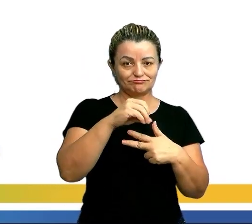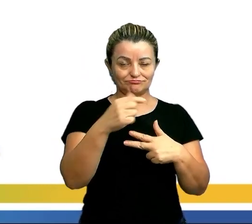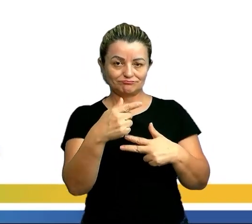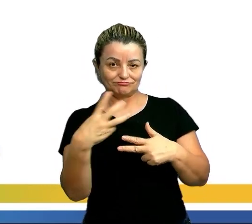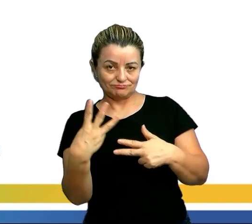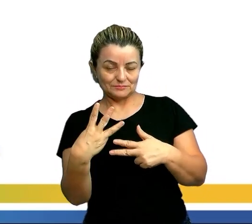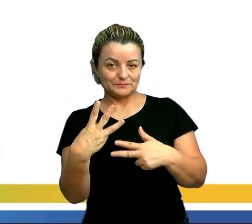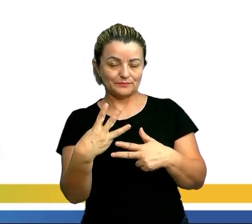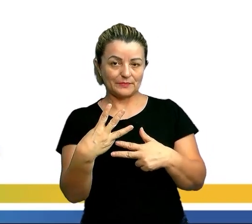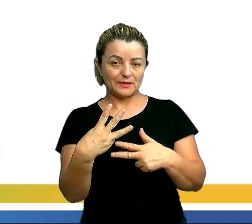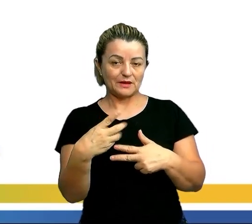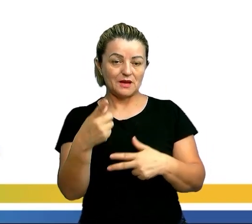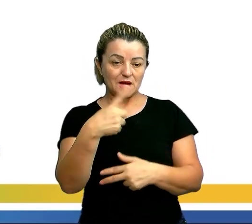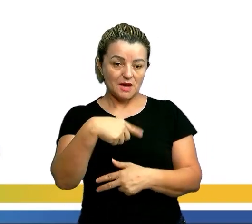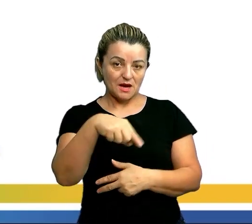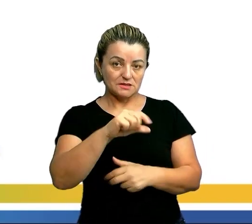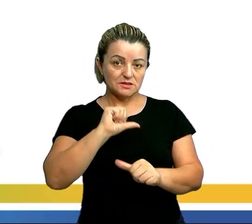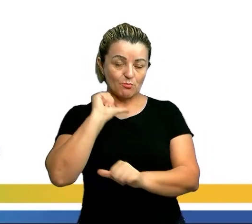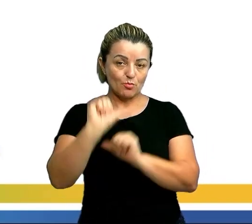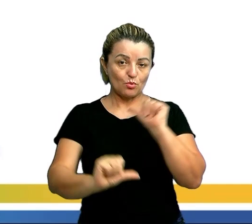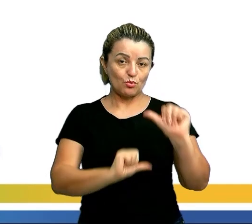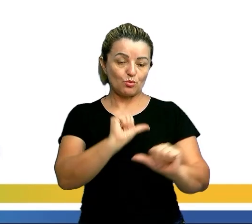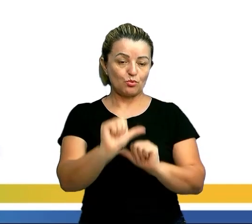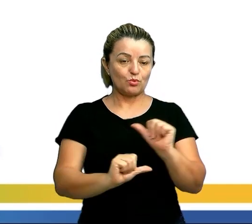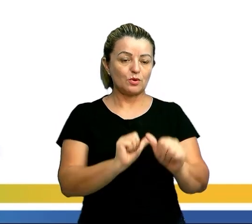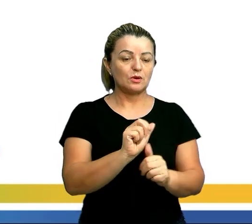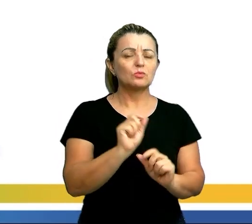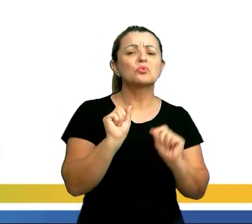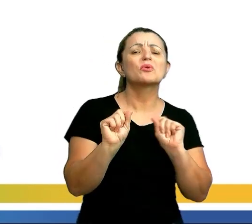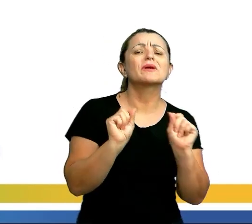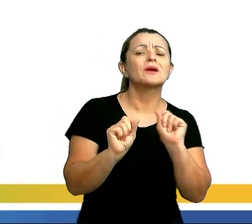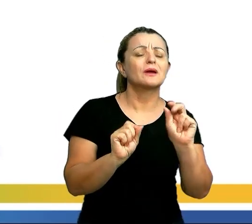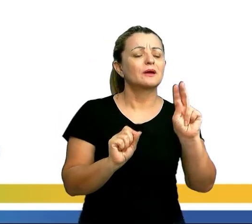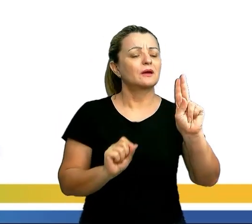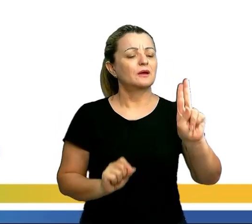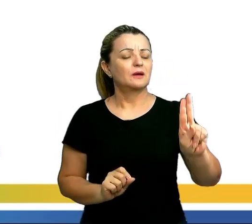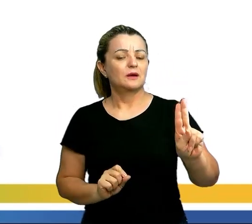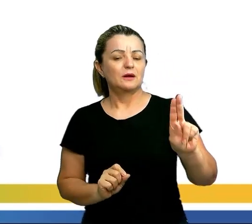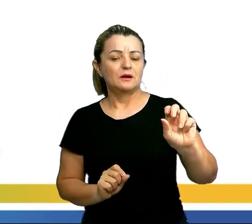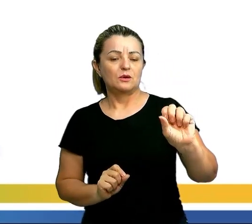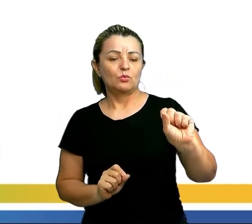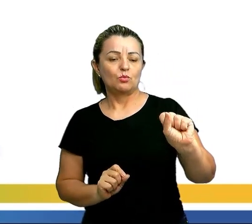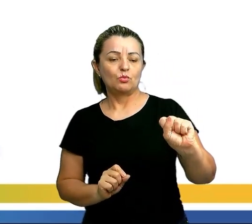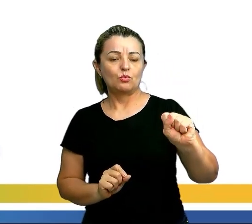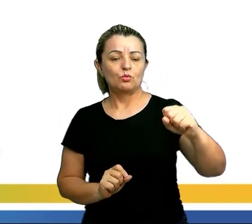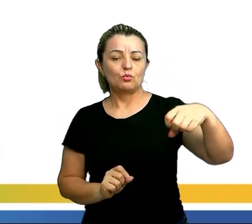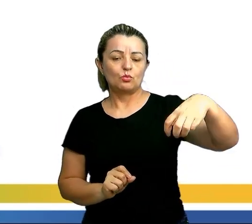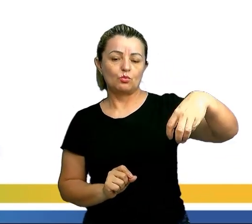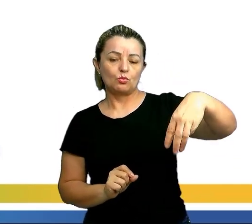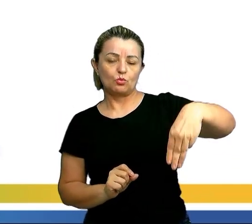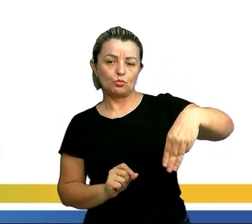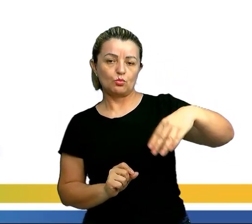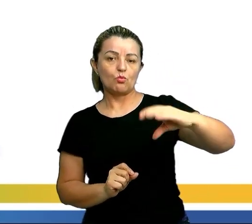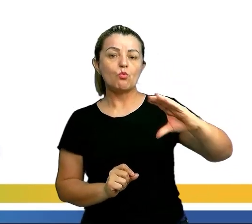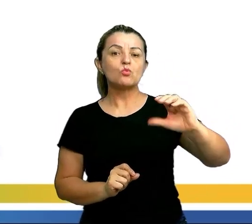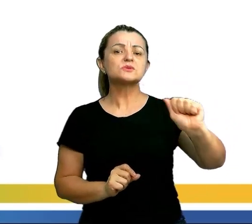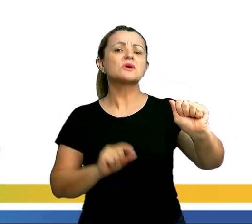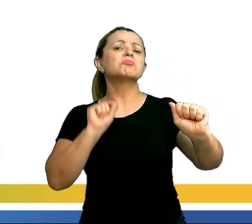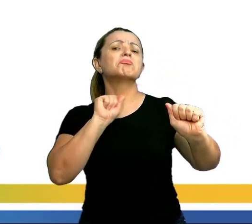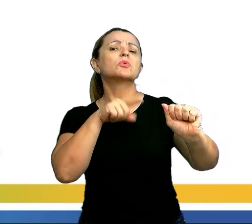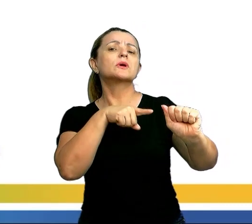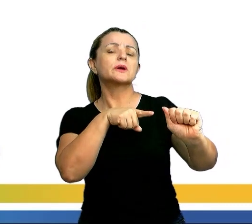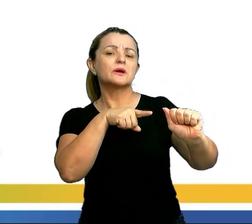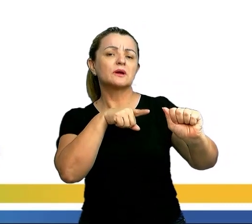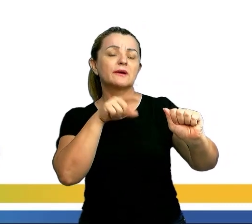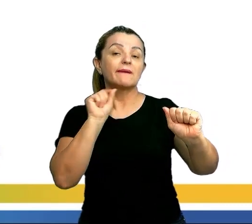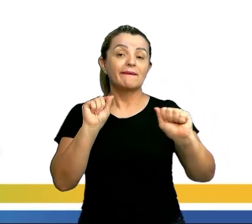que é justamente essa mudança aí. O que é o UNSCA? Nós temos aí na nossa imagem os 3 países signatários do UNSCA, né? O